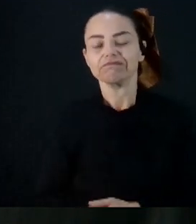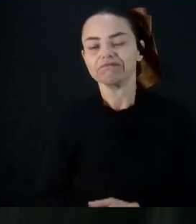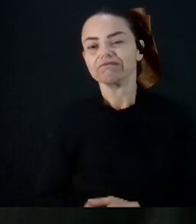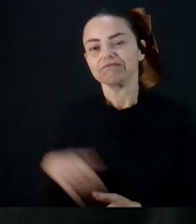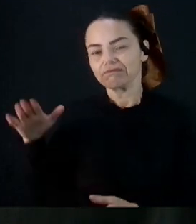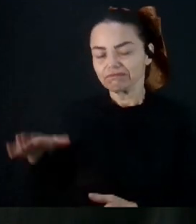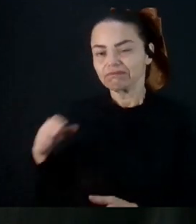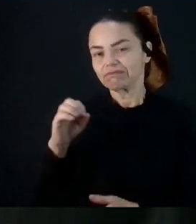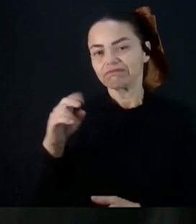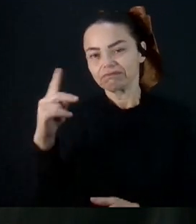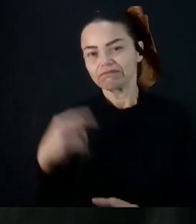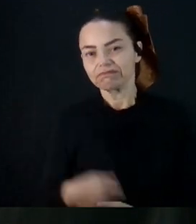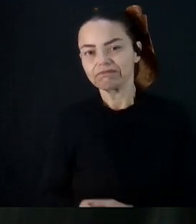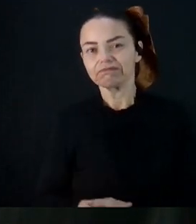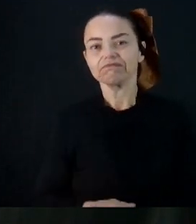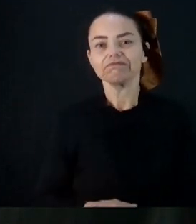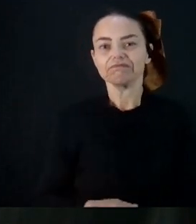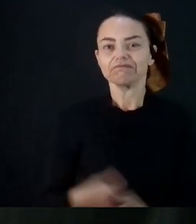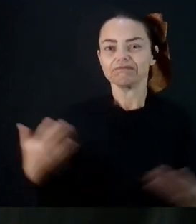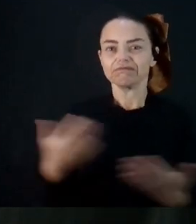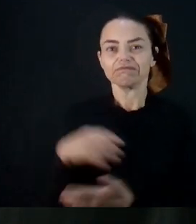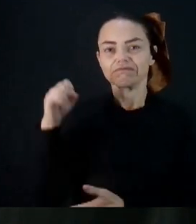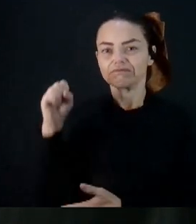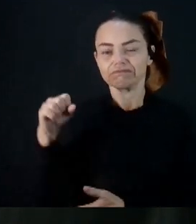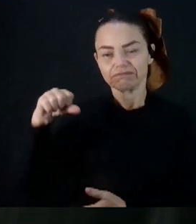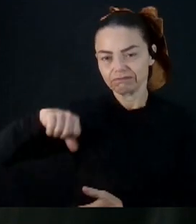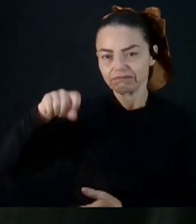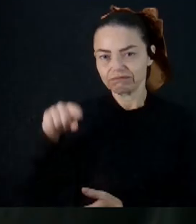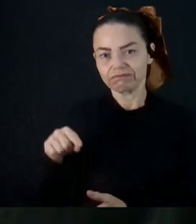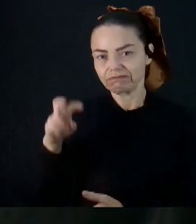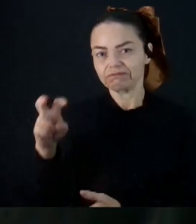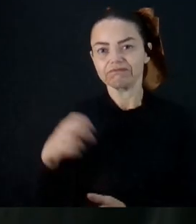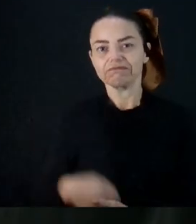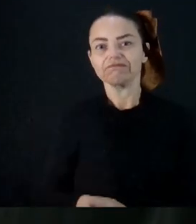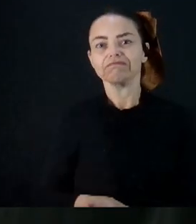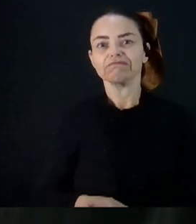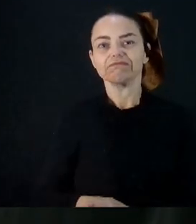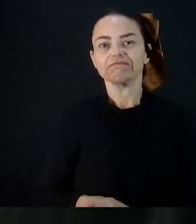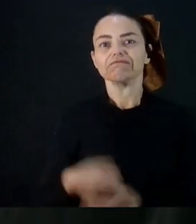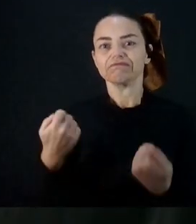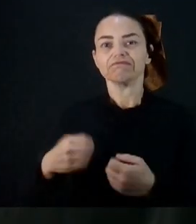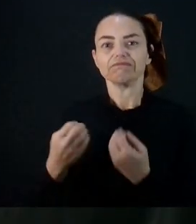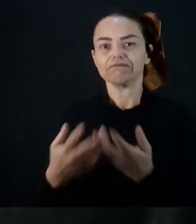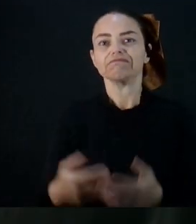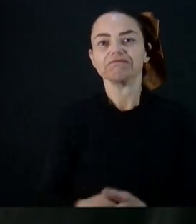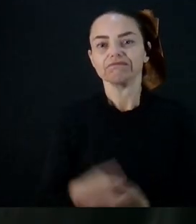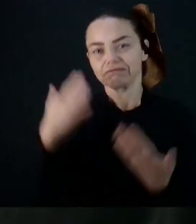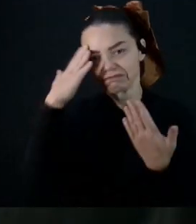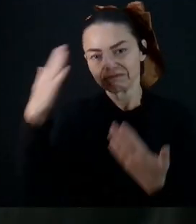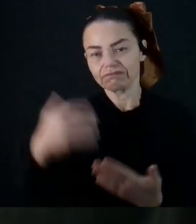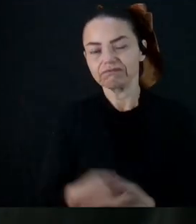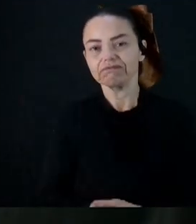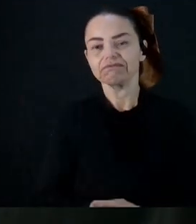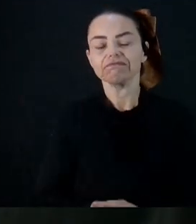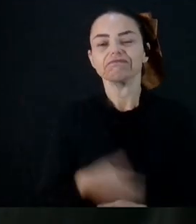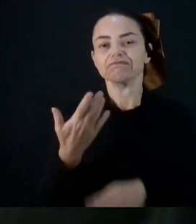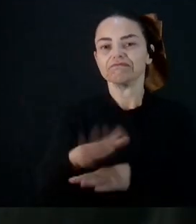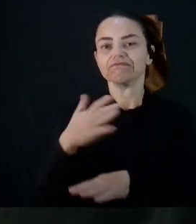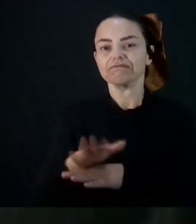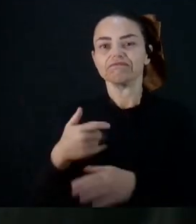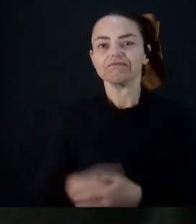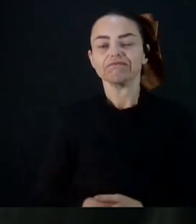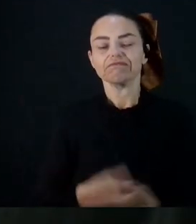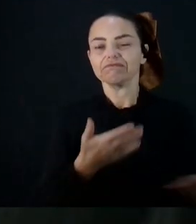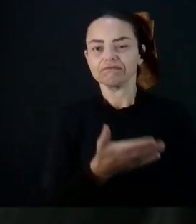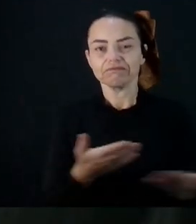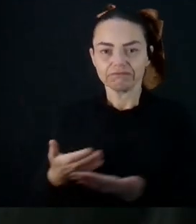bom? É isso, gente. Agora 9h05, a produção avisando que a gente já precisa entregar, então eu quero agradecer demais a participação das nossas